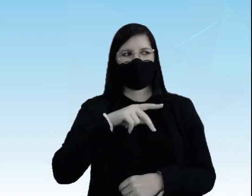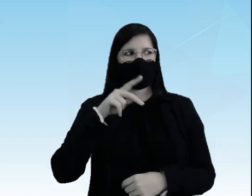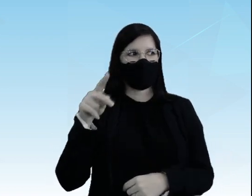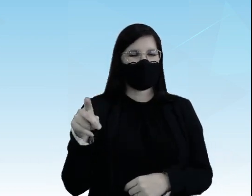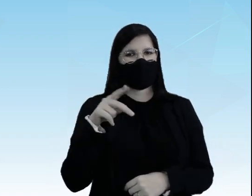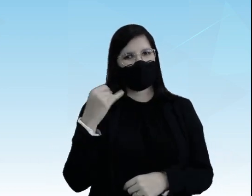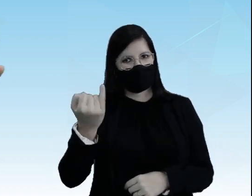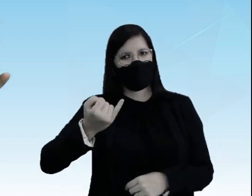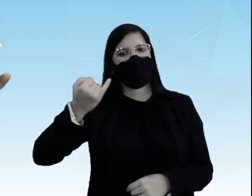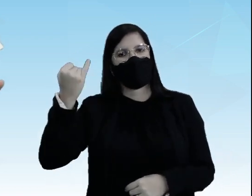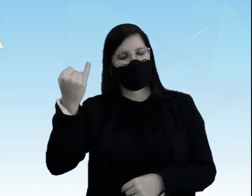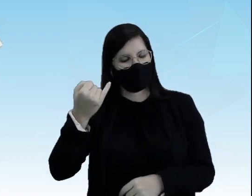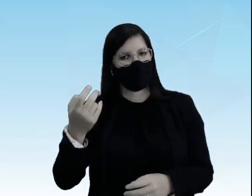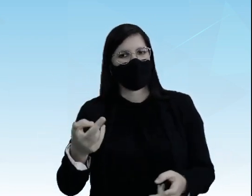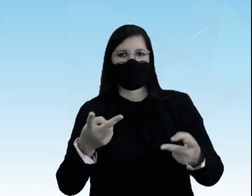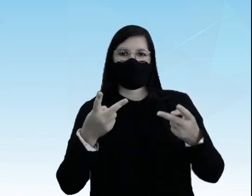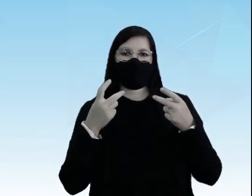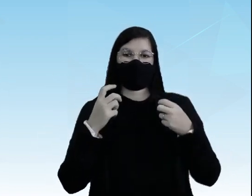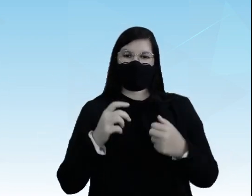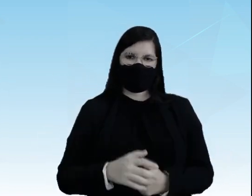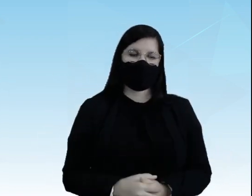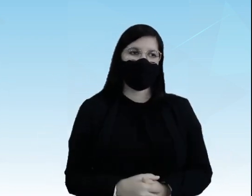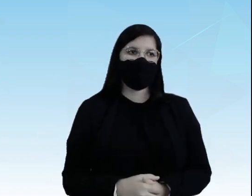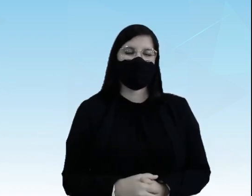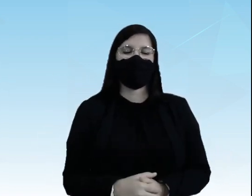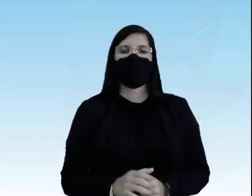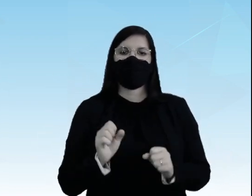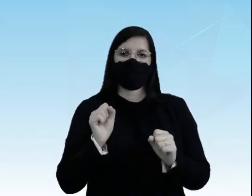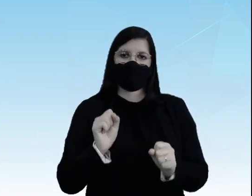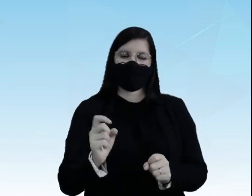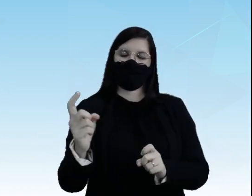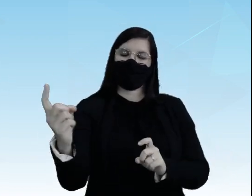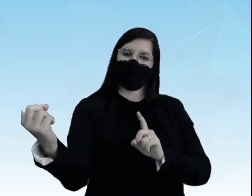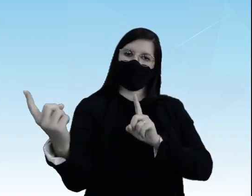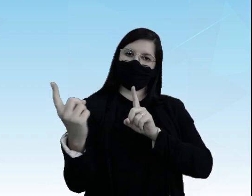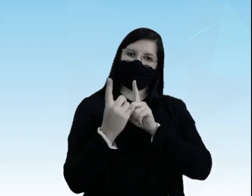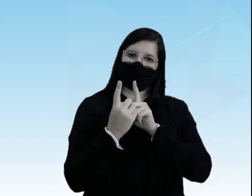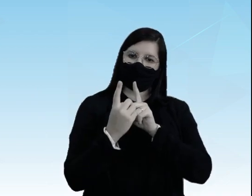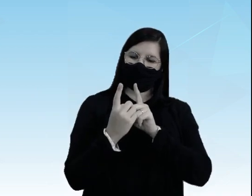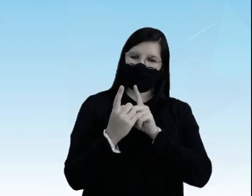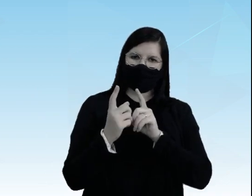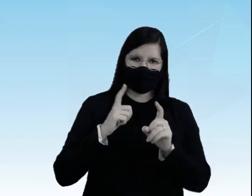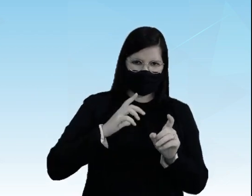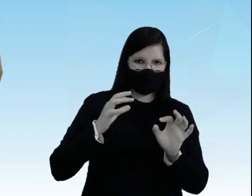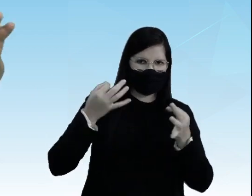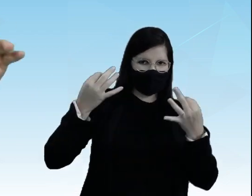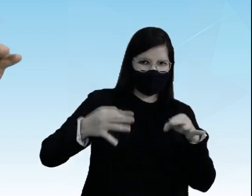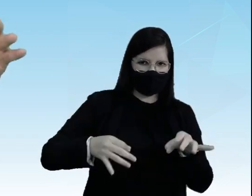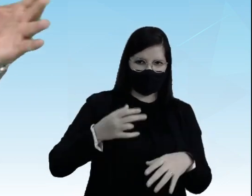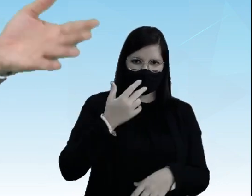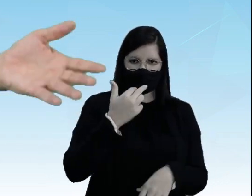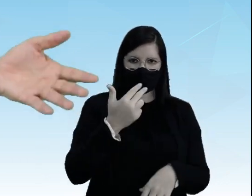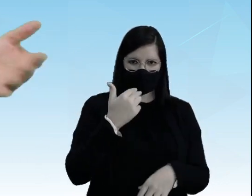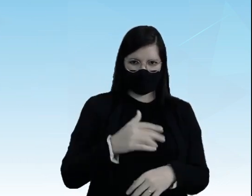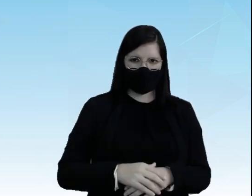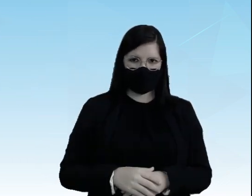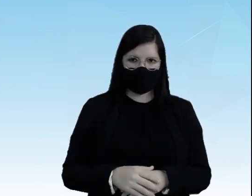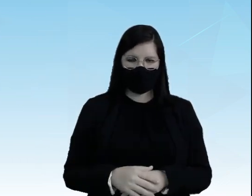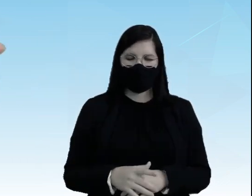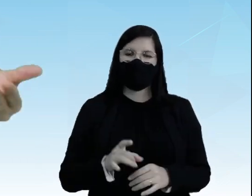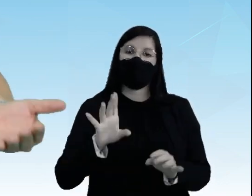Então é importante observar. Você pode chegar para mim e dizer o que é a língua certa. Existe a língua certa? No momento certo, a língua certa é